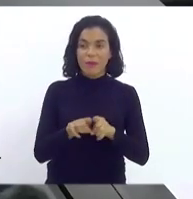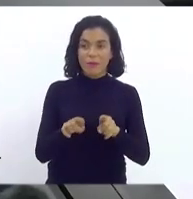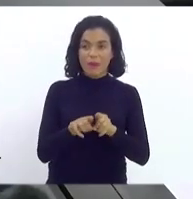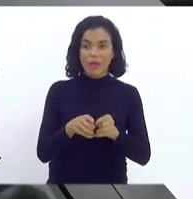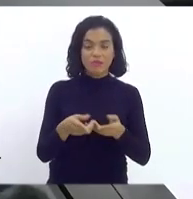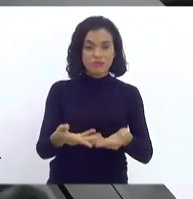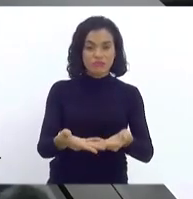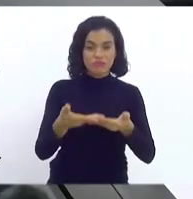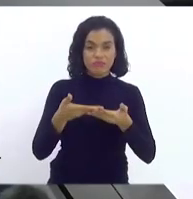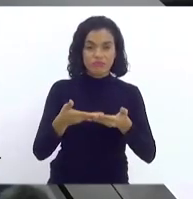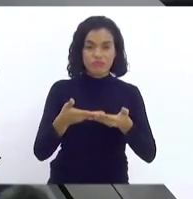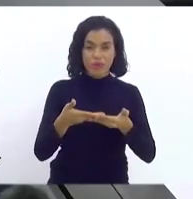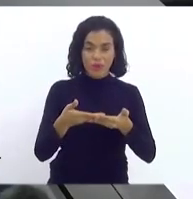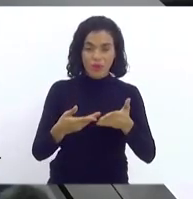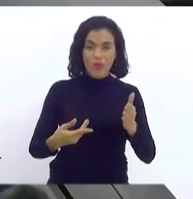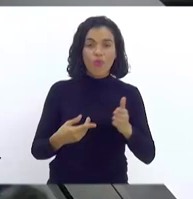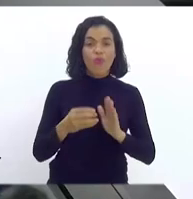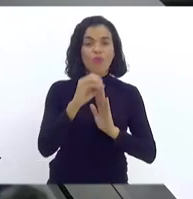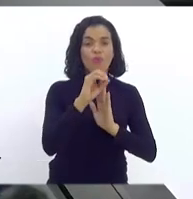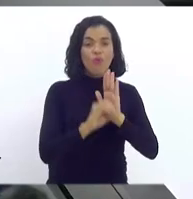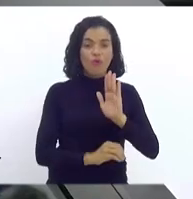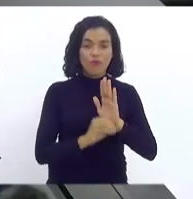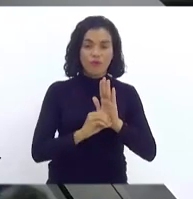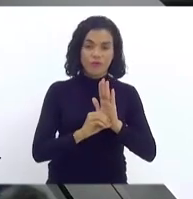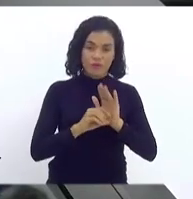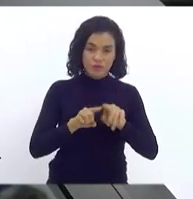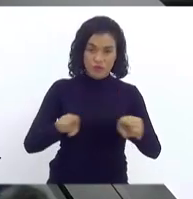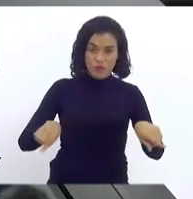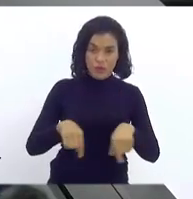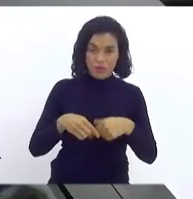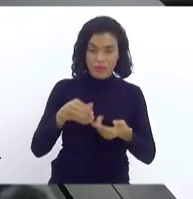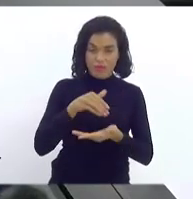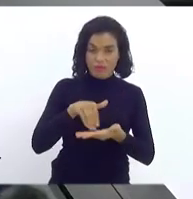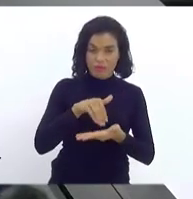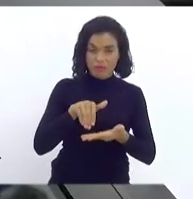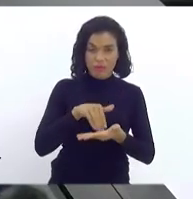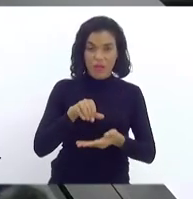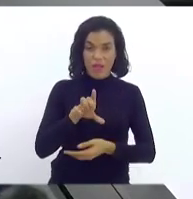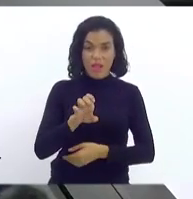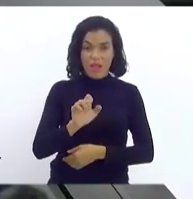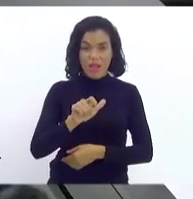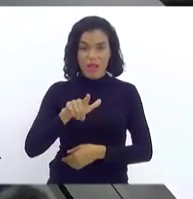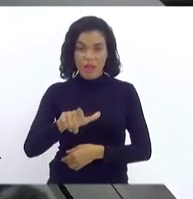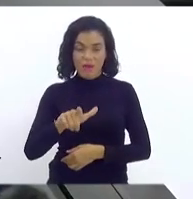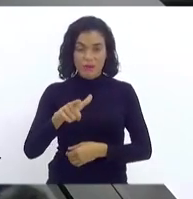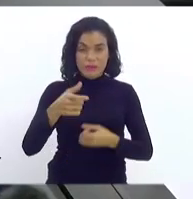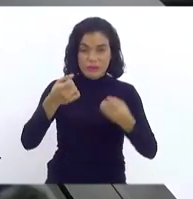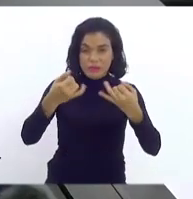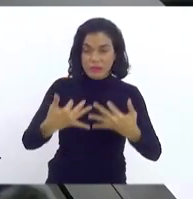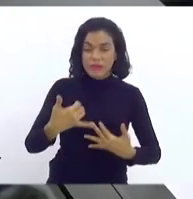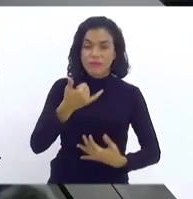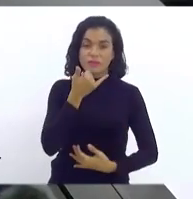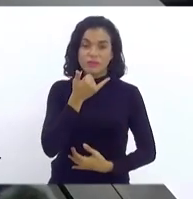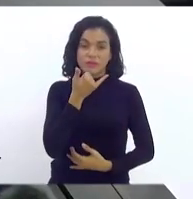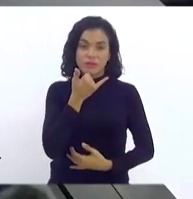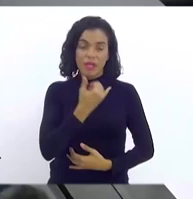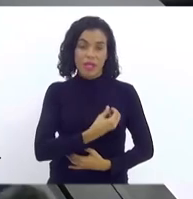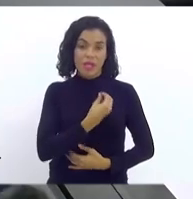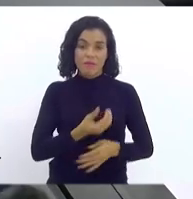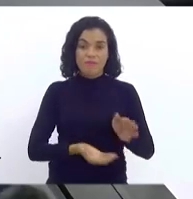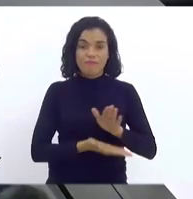petição, um ofício do gabinete do deputado, hoje secretário Hugo Leal, justificando que ele está em